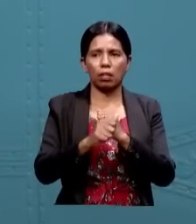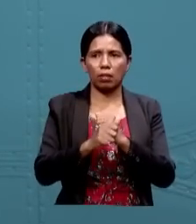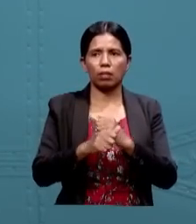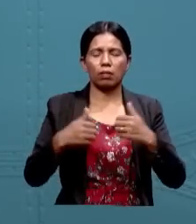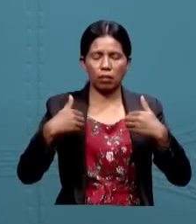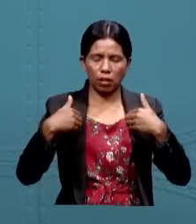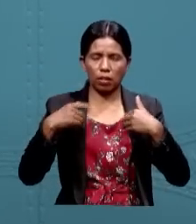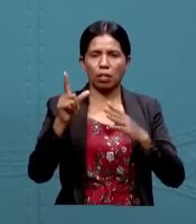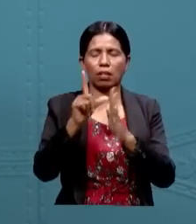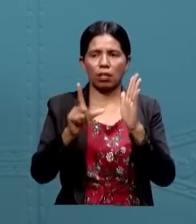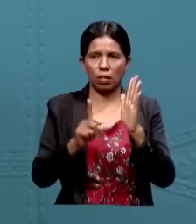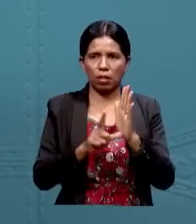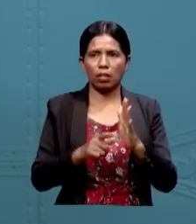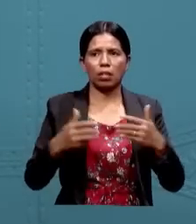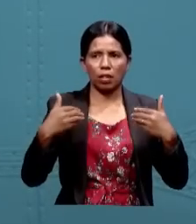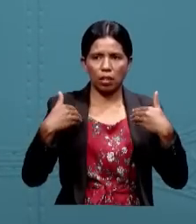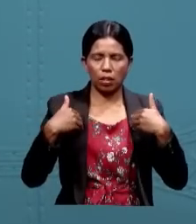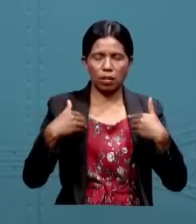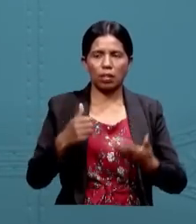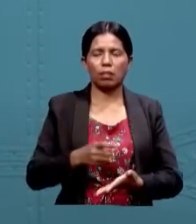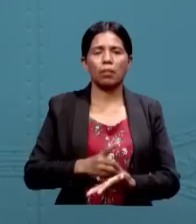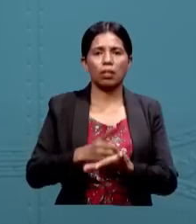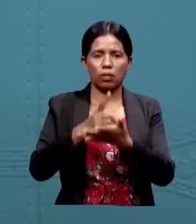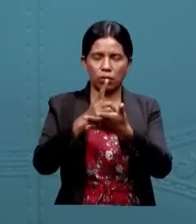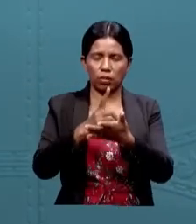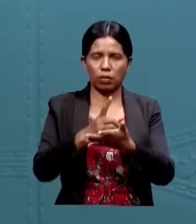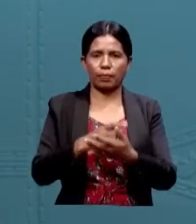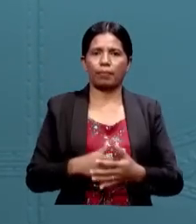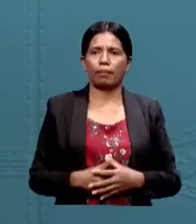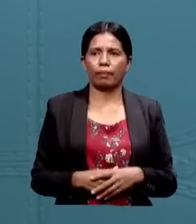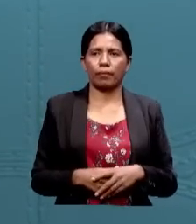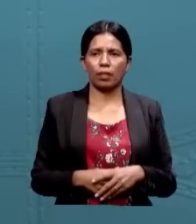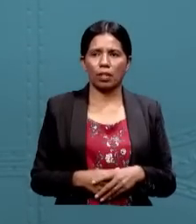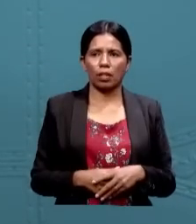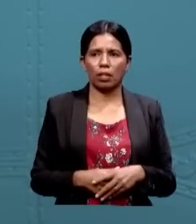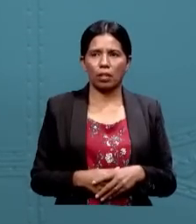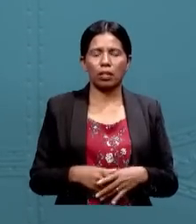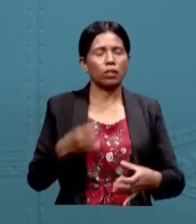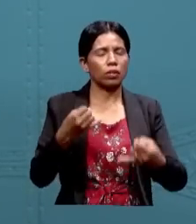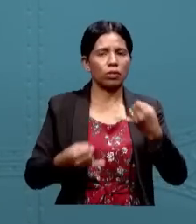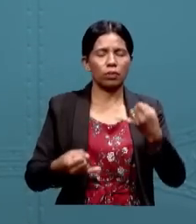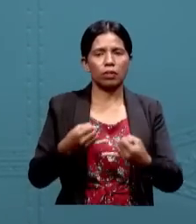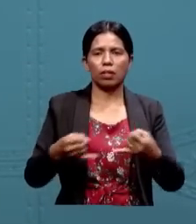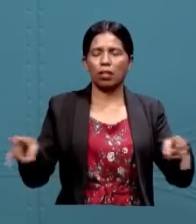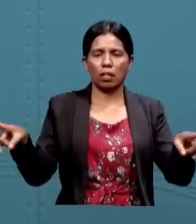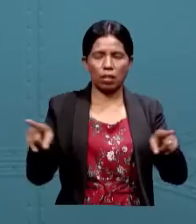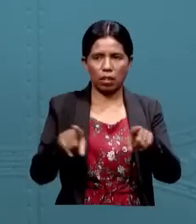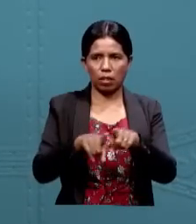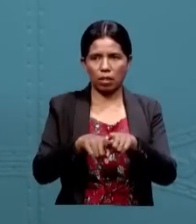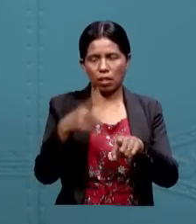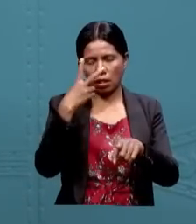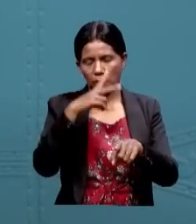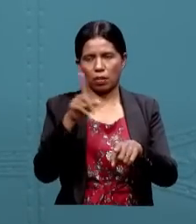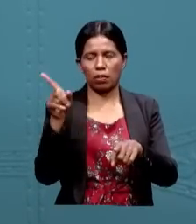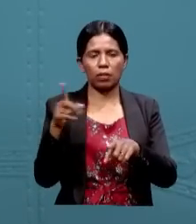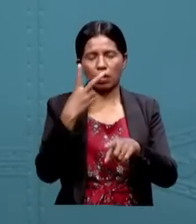advogado. Arguido rasik e defensor. Juiz nia neutro, imparcial. Hareba esquerda,